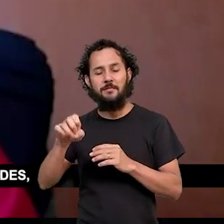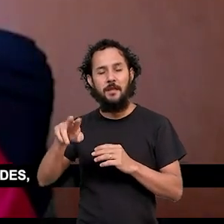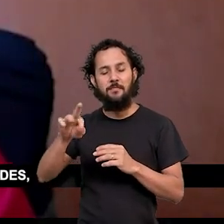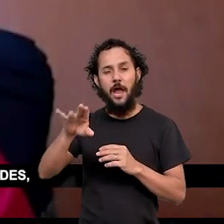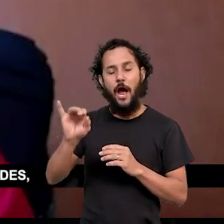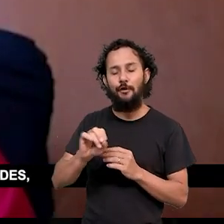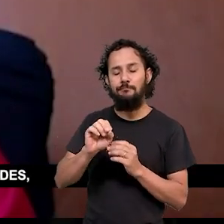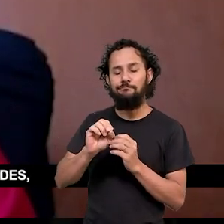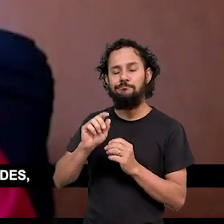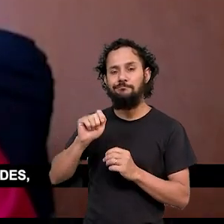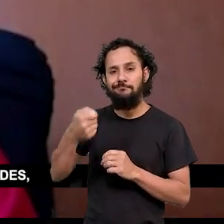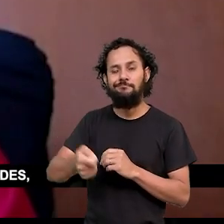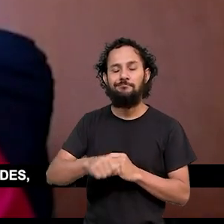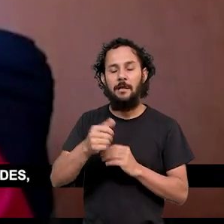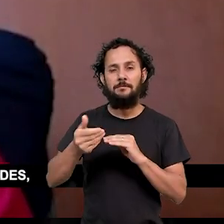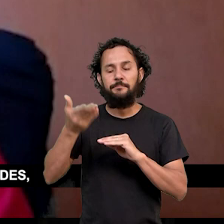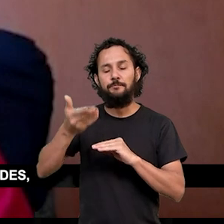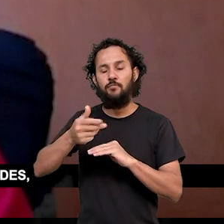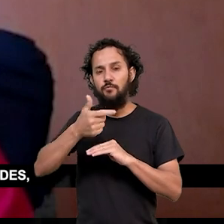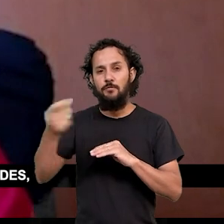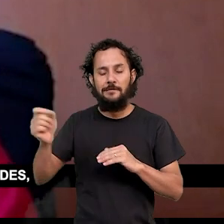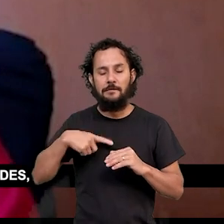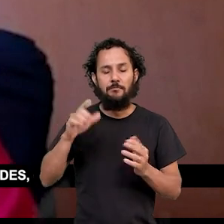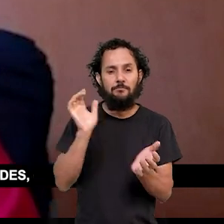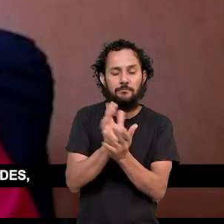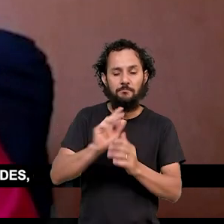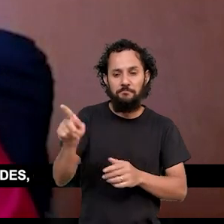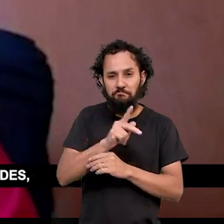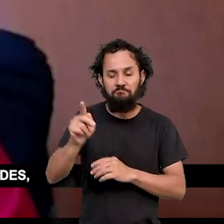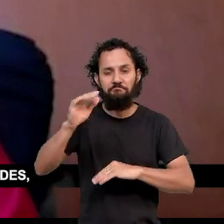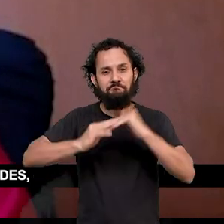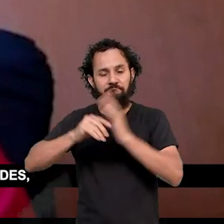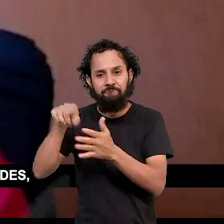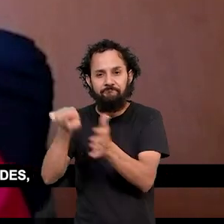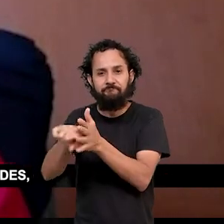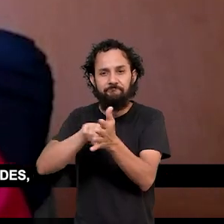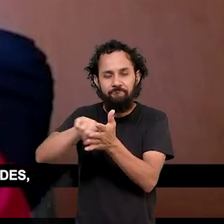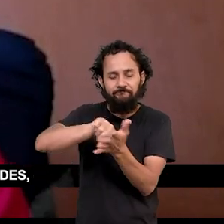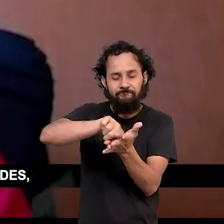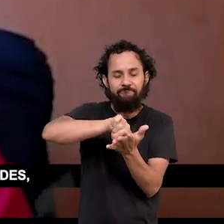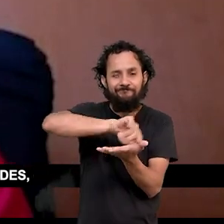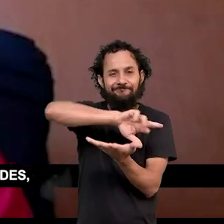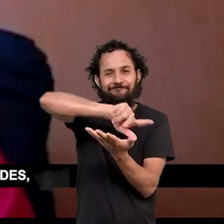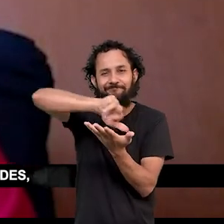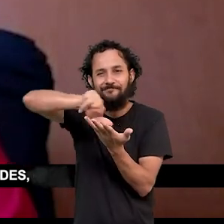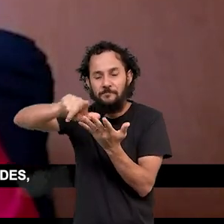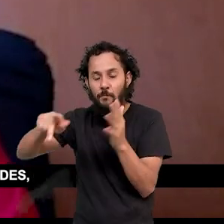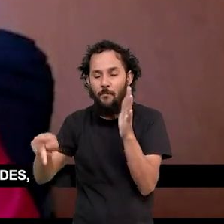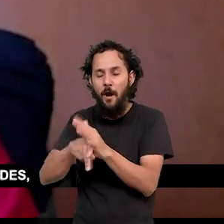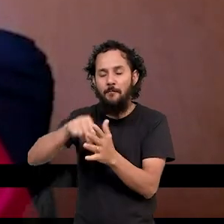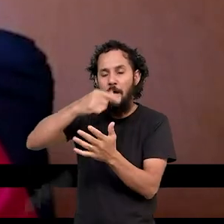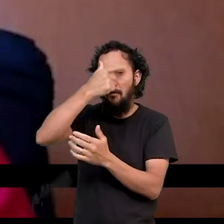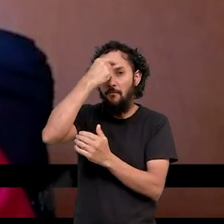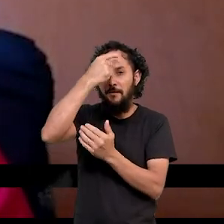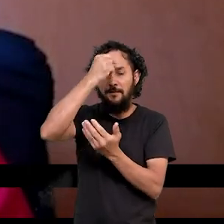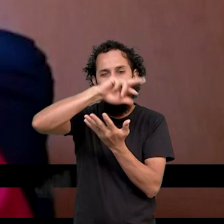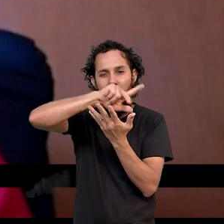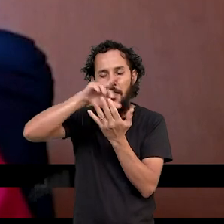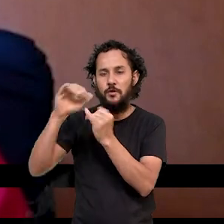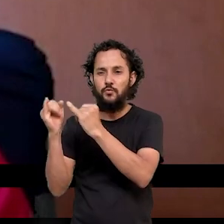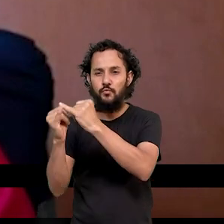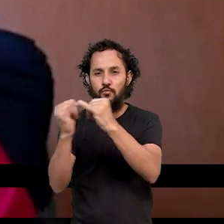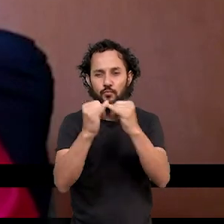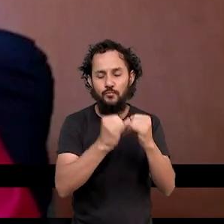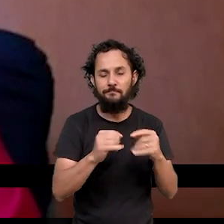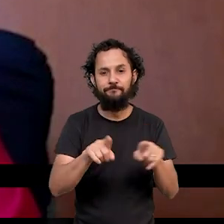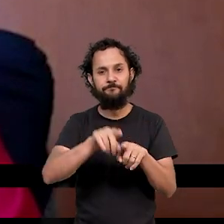rede composta por professores, professoras, pesquisadores, pesquisadoras, universidades, diversas